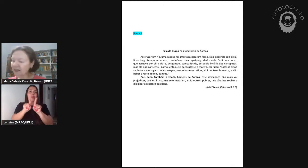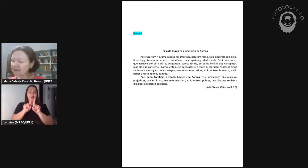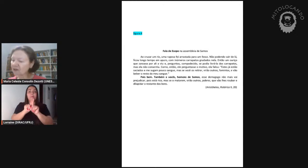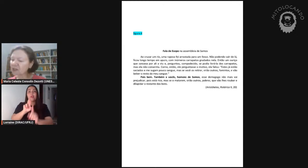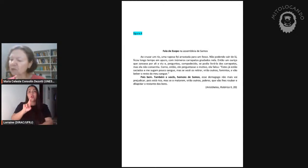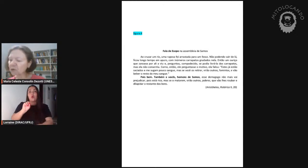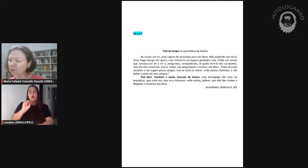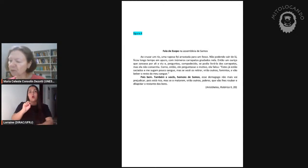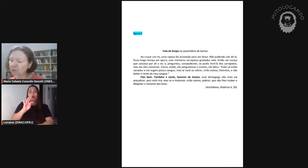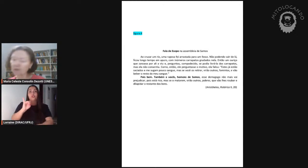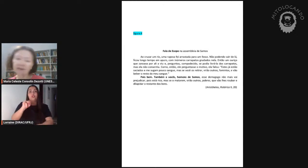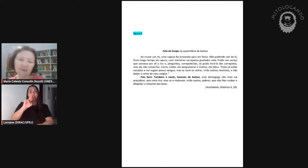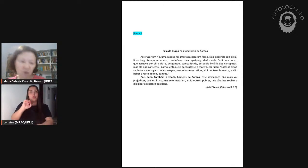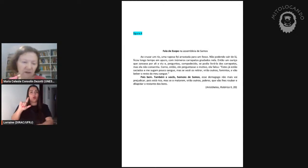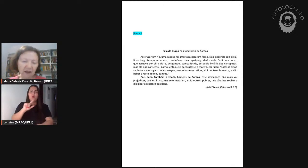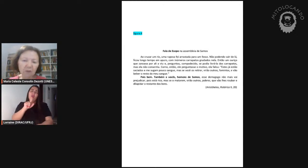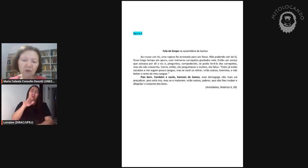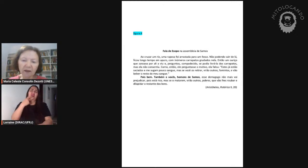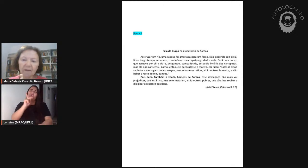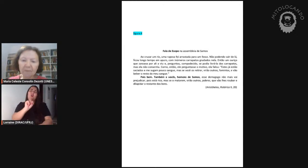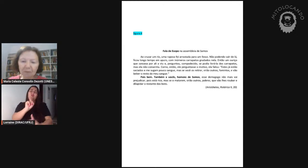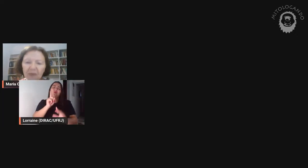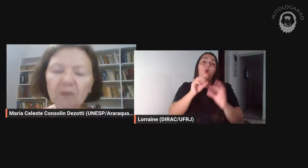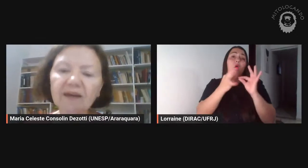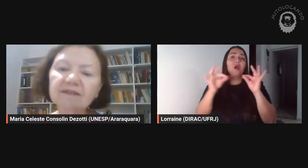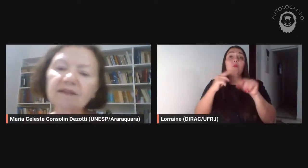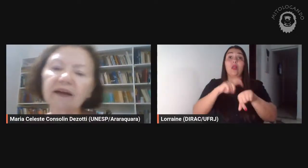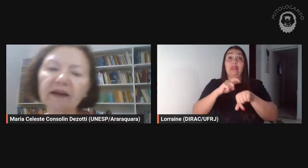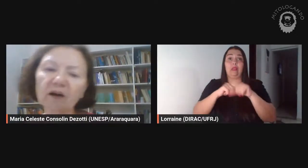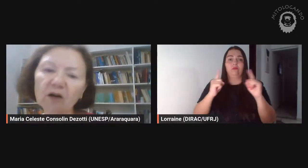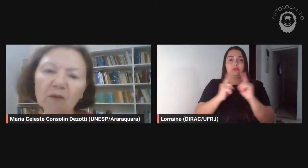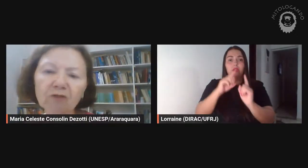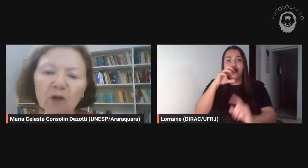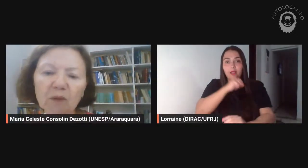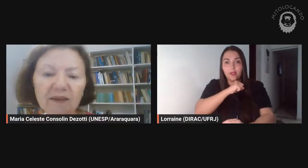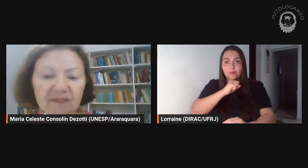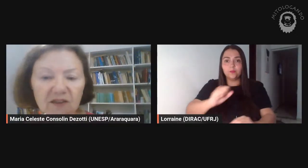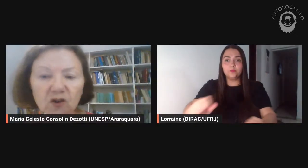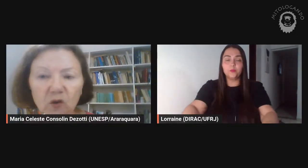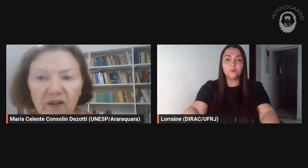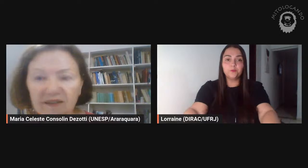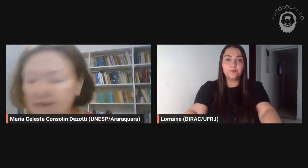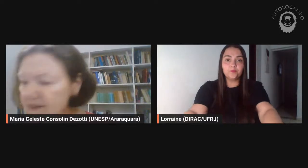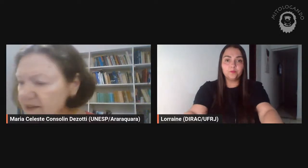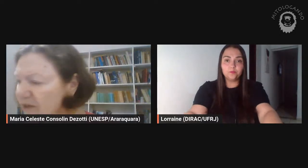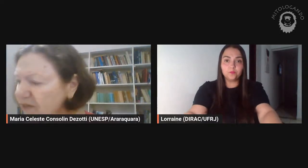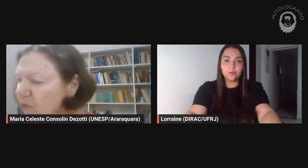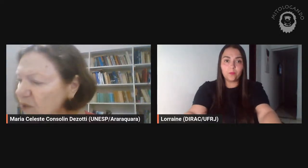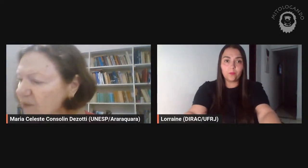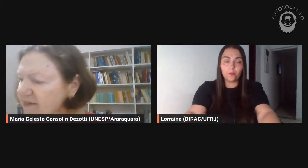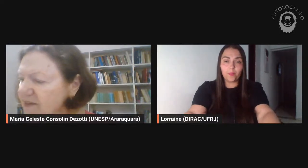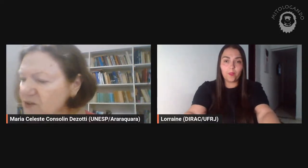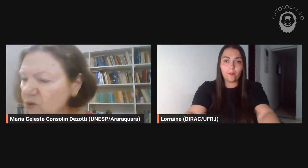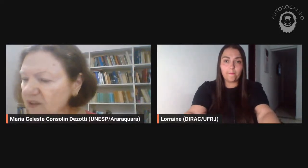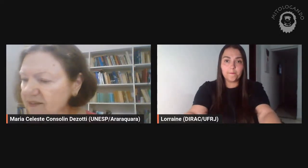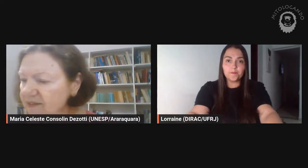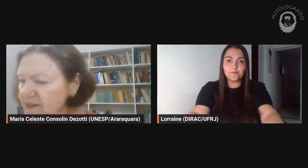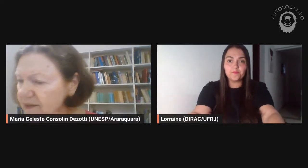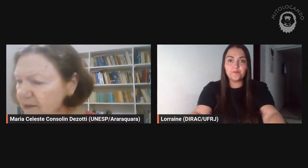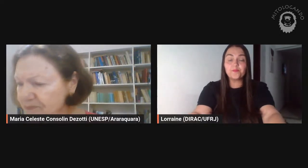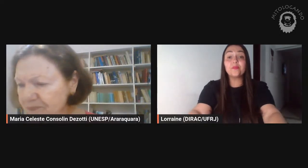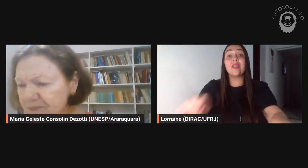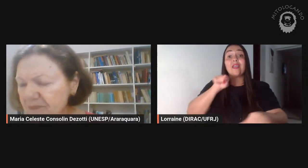nessa explicação aqui por questão de tempo né mas é é uma forma bastante conhecida é uma fábula bastante